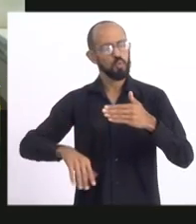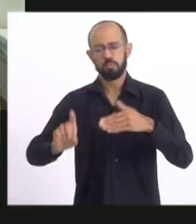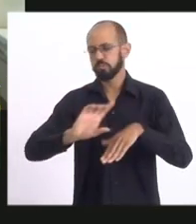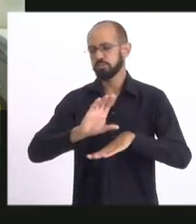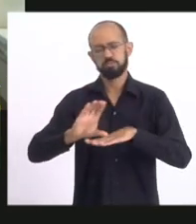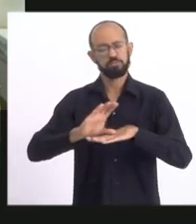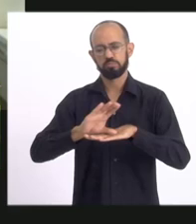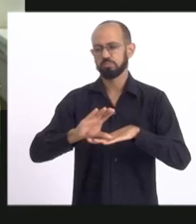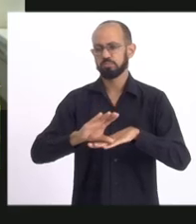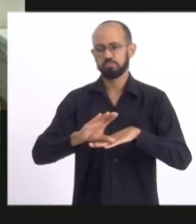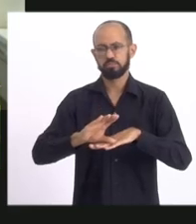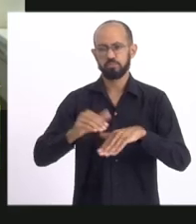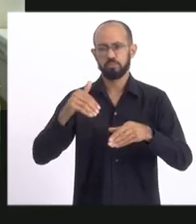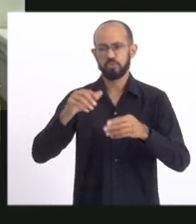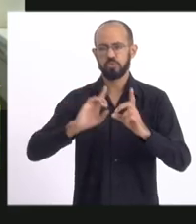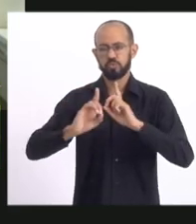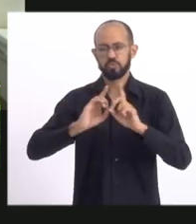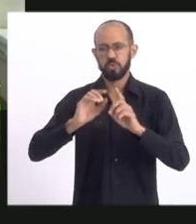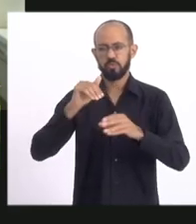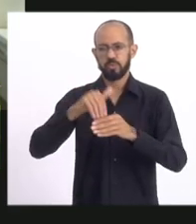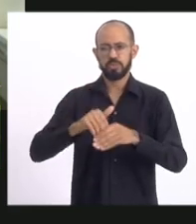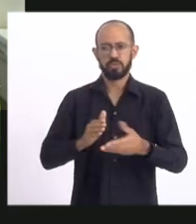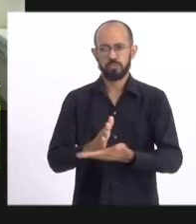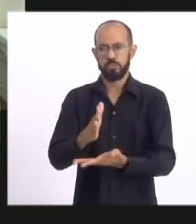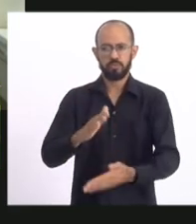São em votação aprovado.